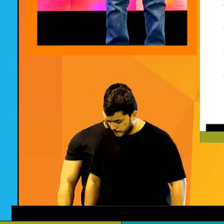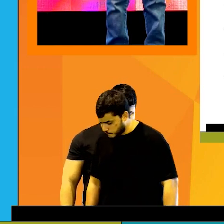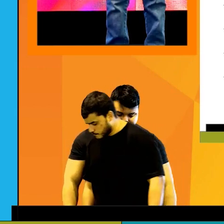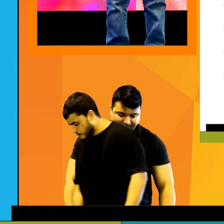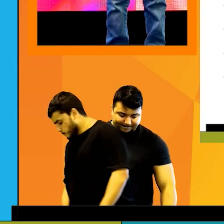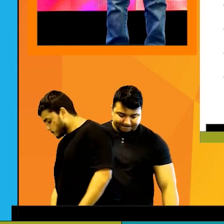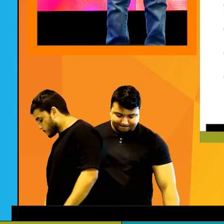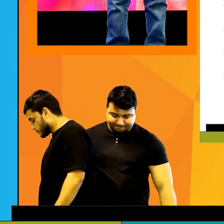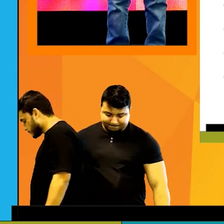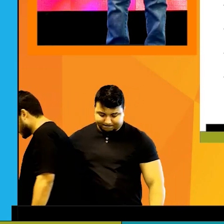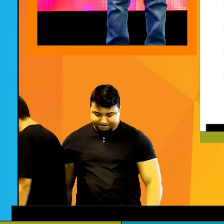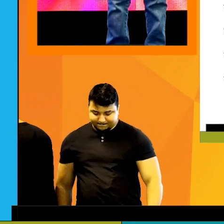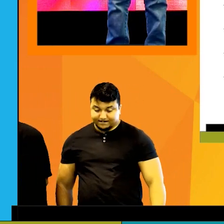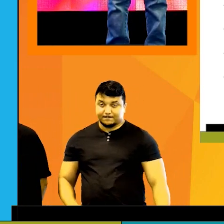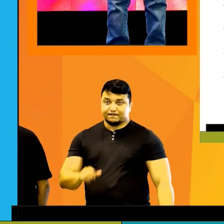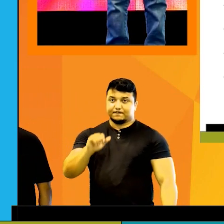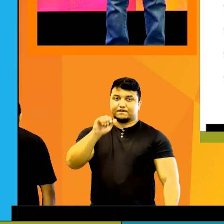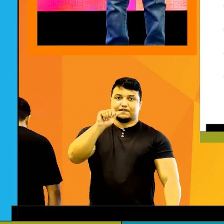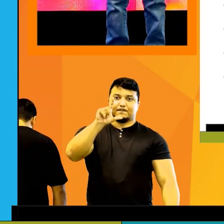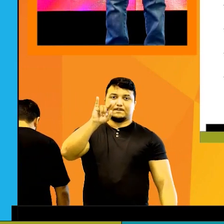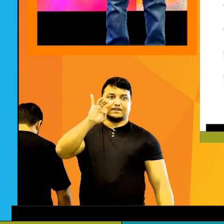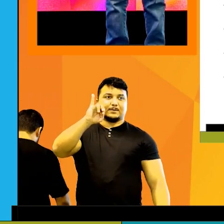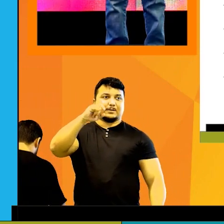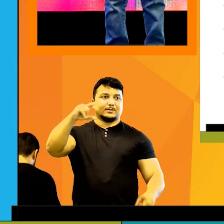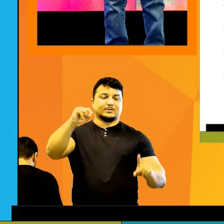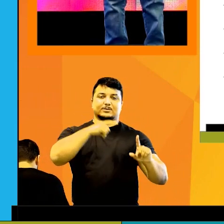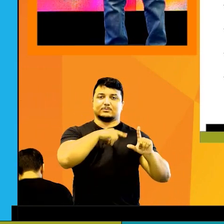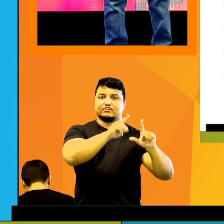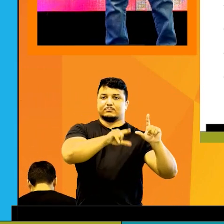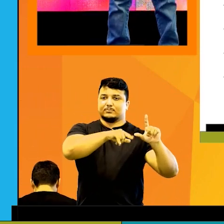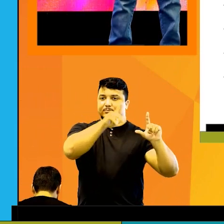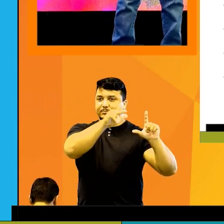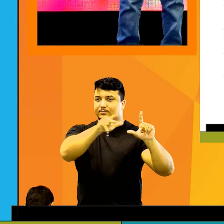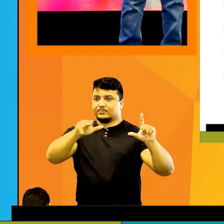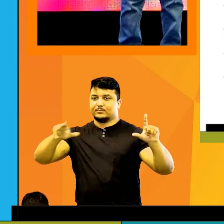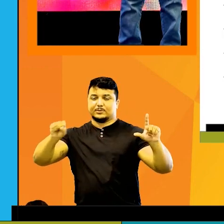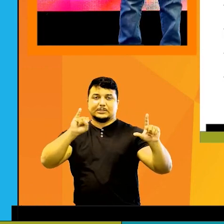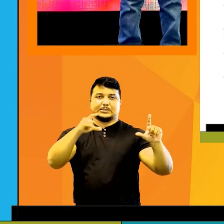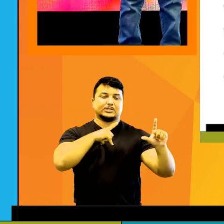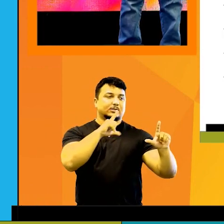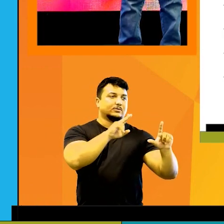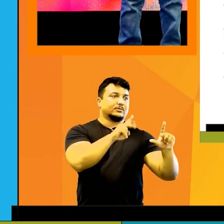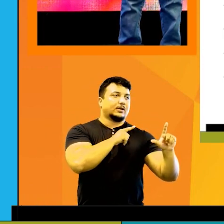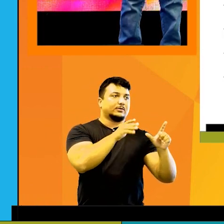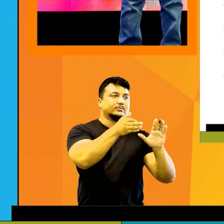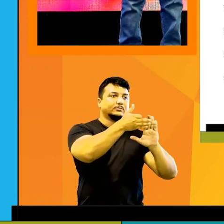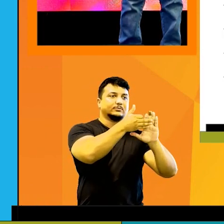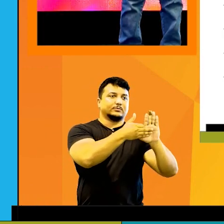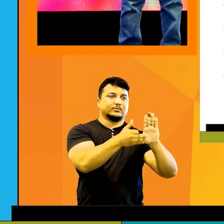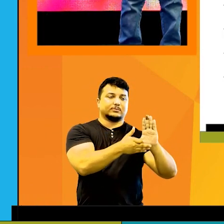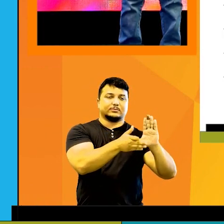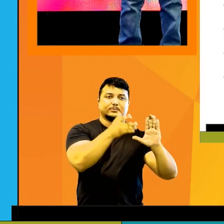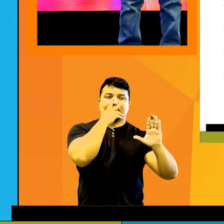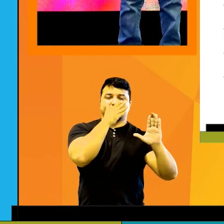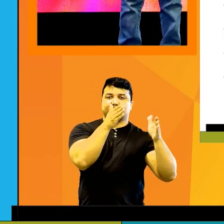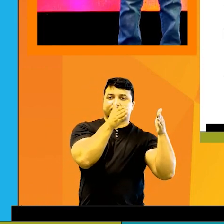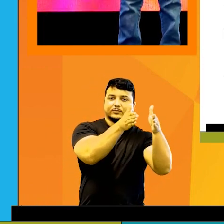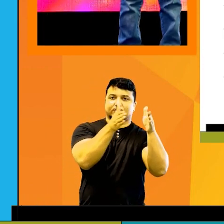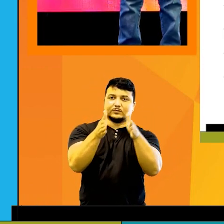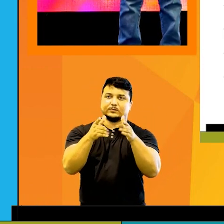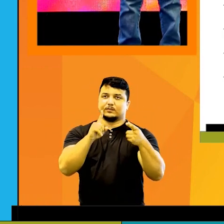vogais, a aliteração, que é a repetição de consoantes, se usou versos metrificados